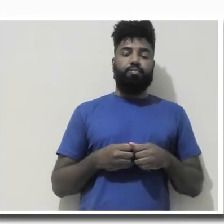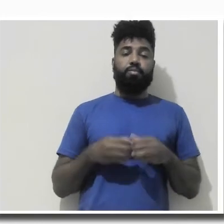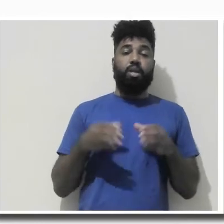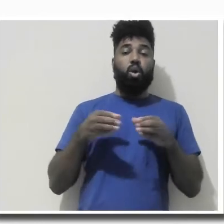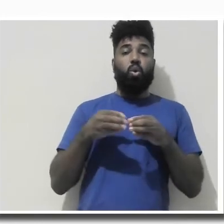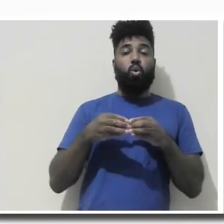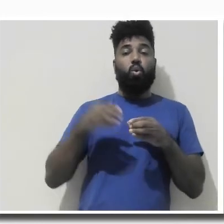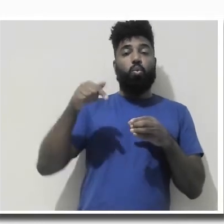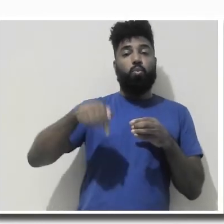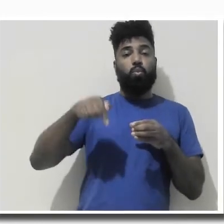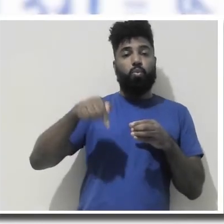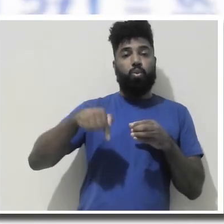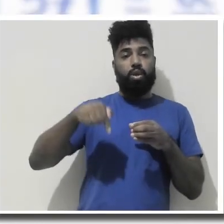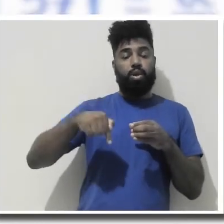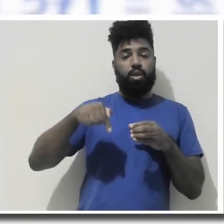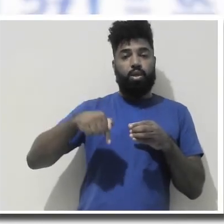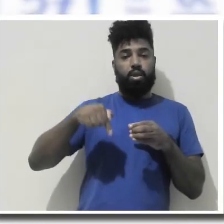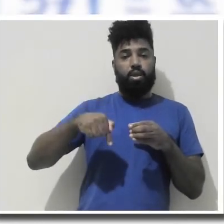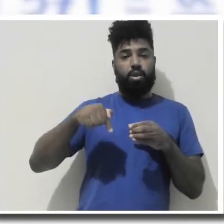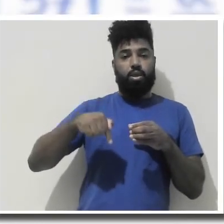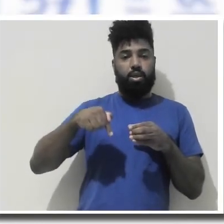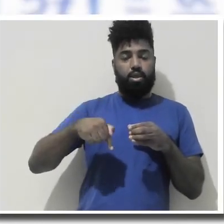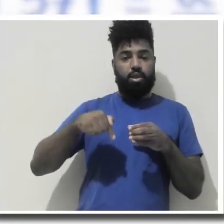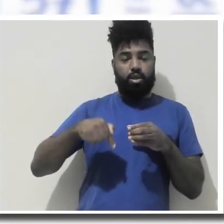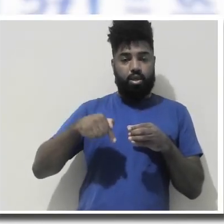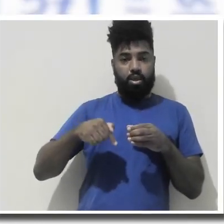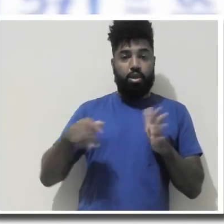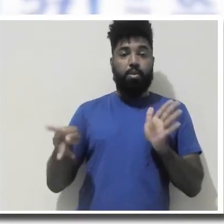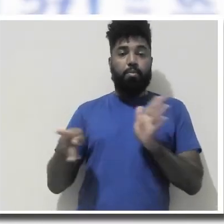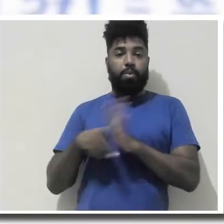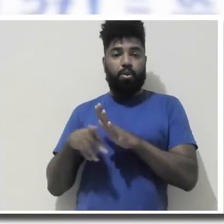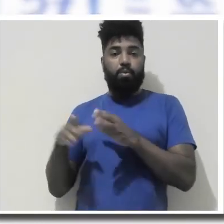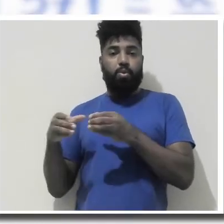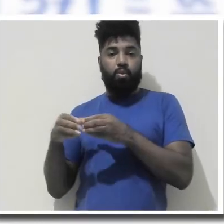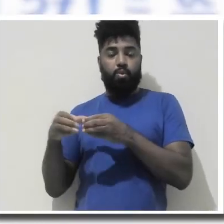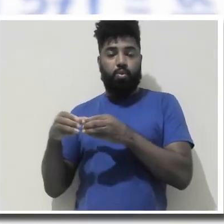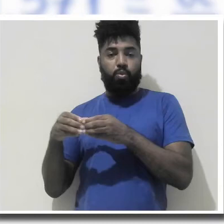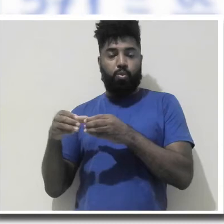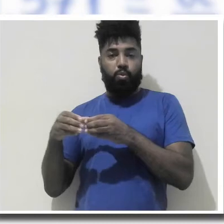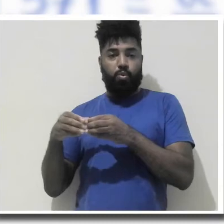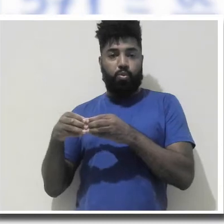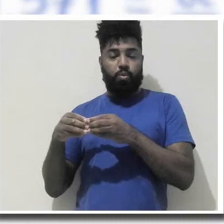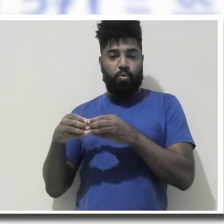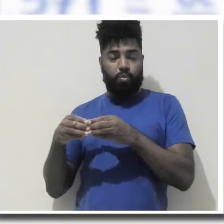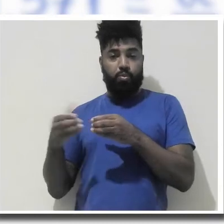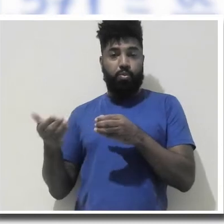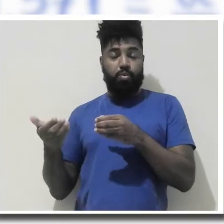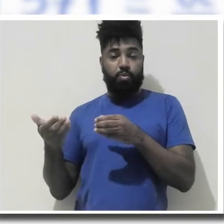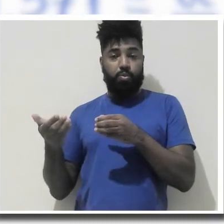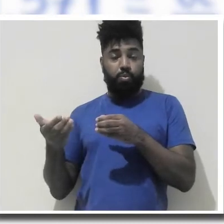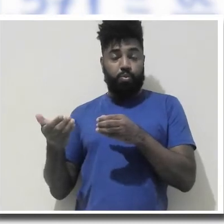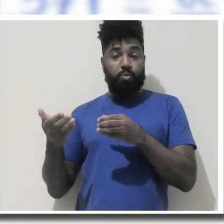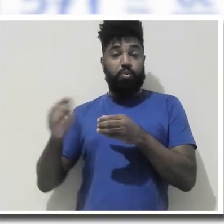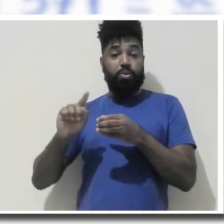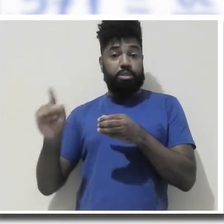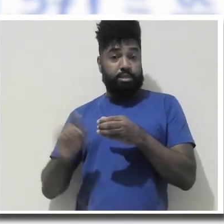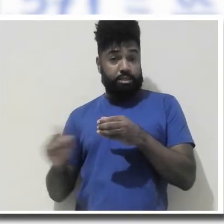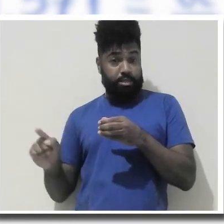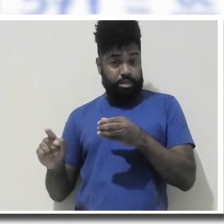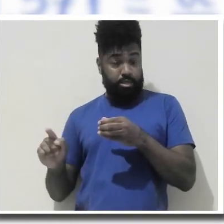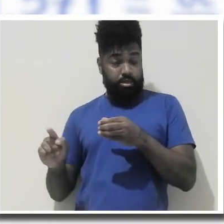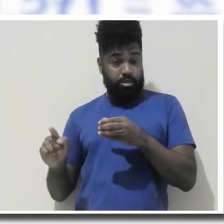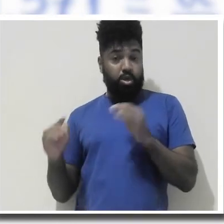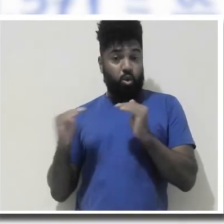inteiros são racionais? Por exemplo, o número menos 9 é um número